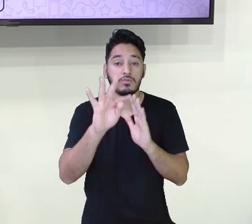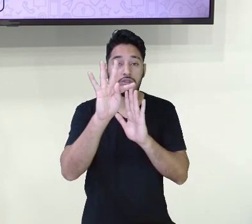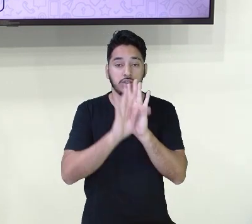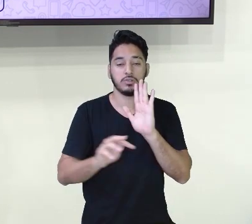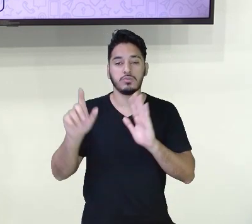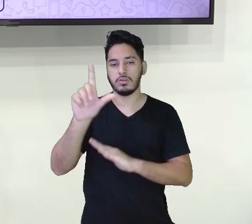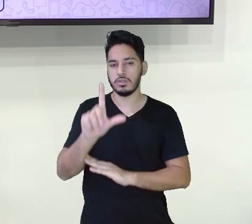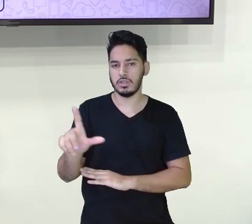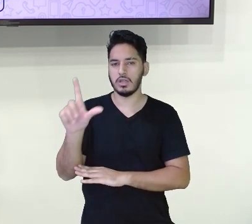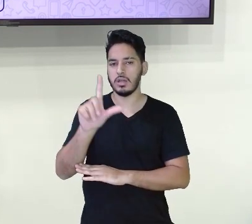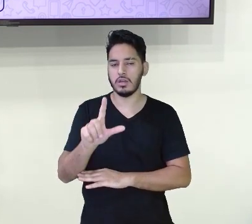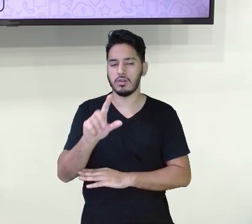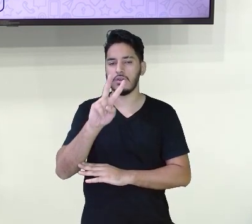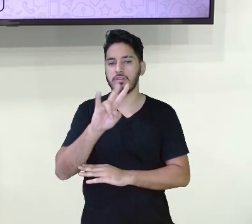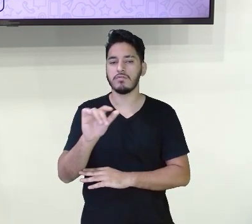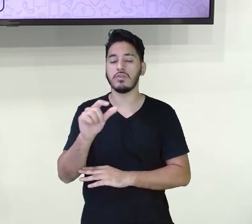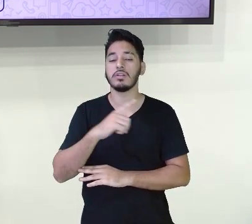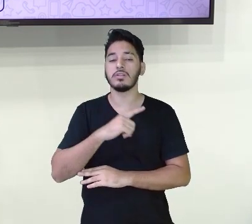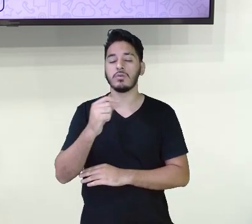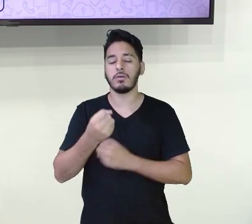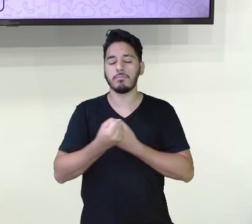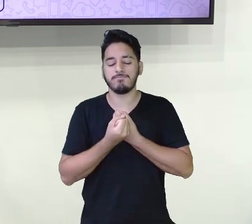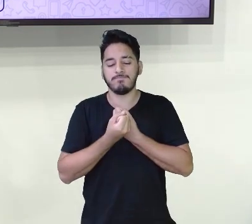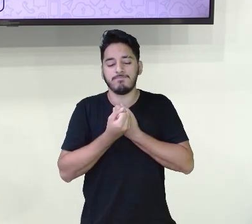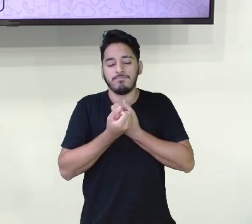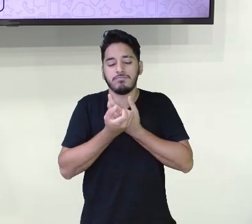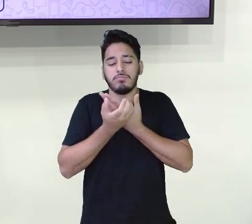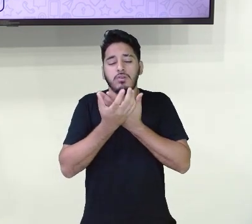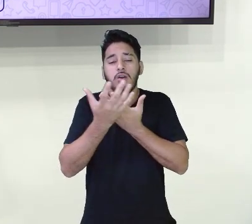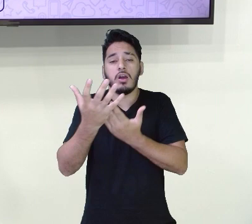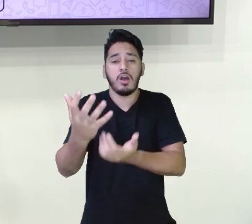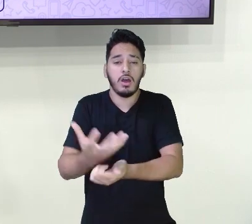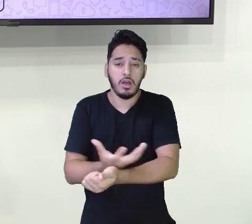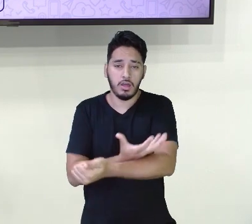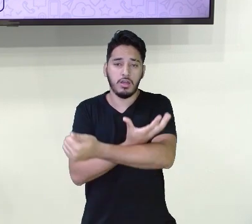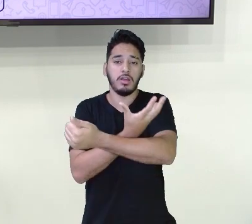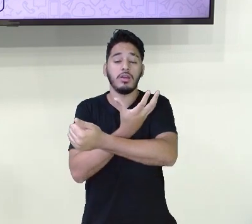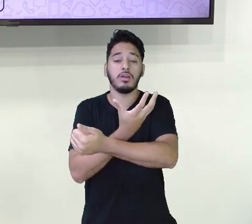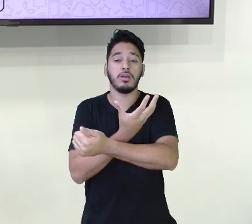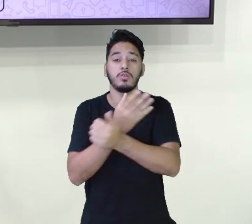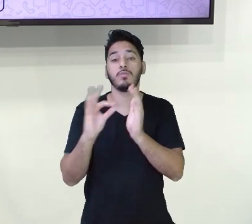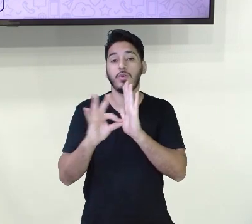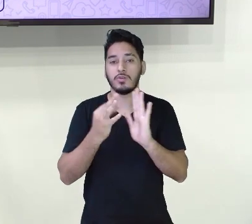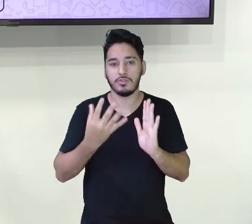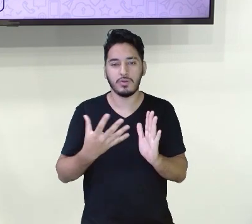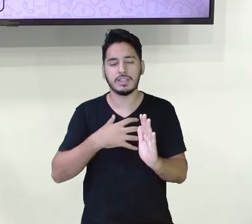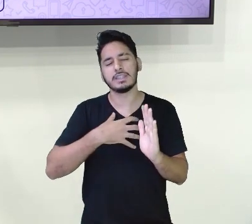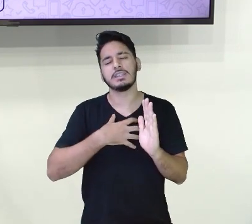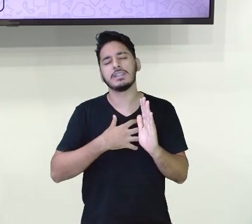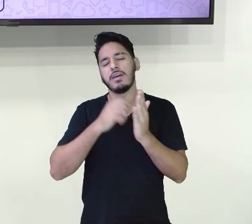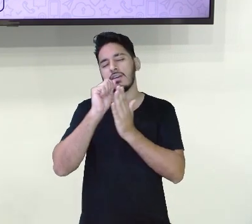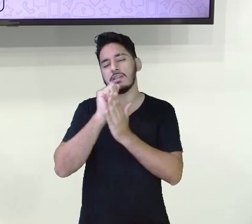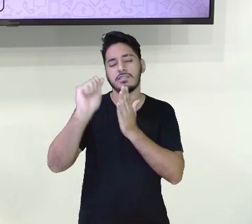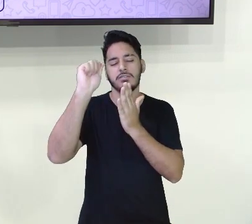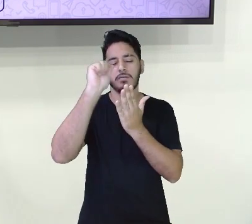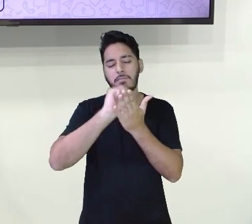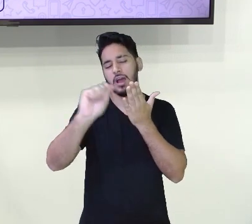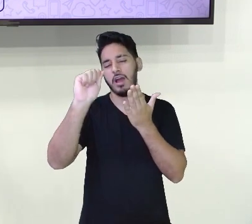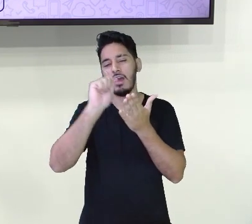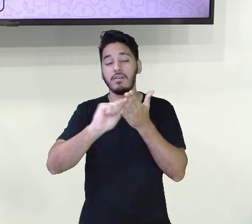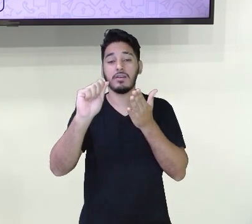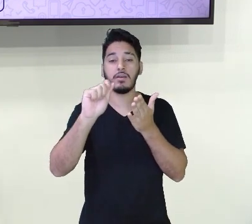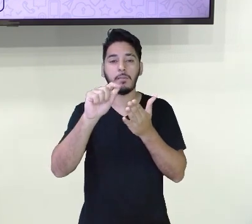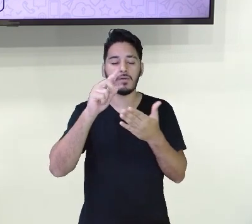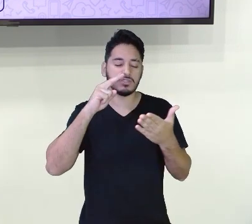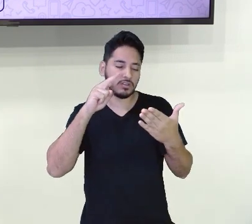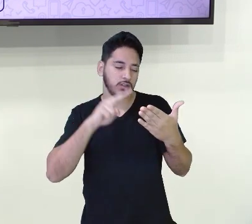literário, ele vai expressar os sentimentos do seu autor. Ele vai tentar passar isso para as